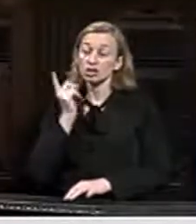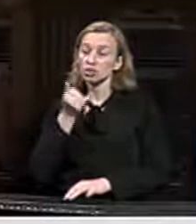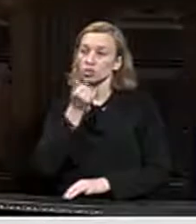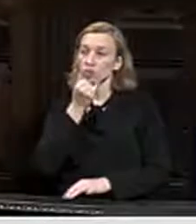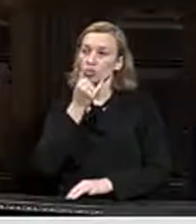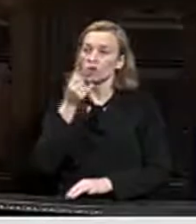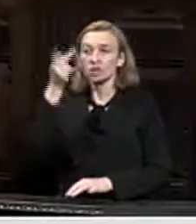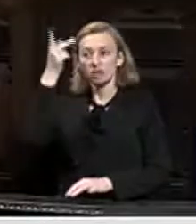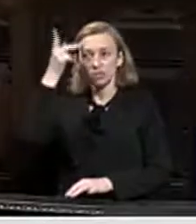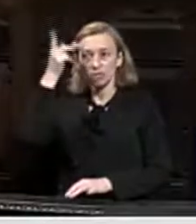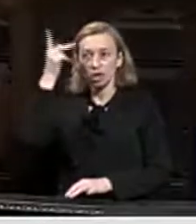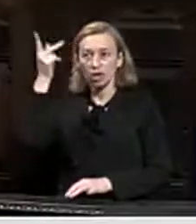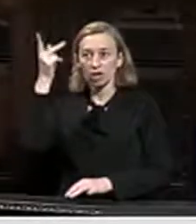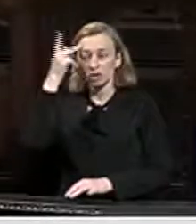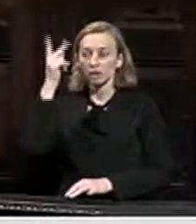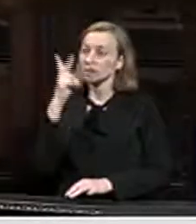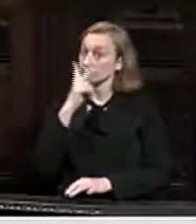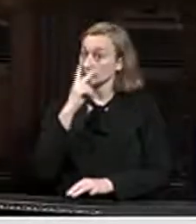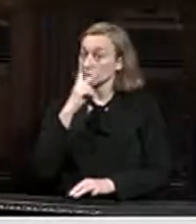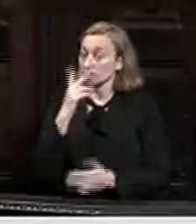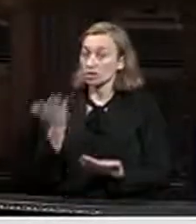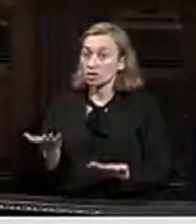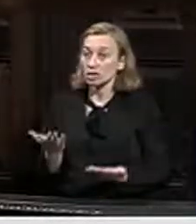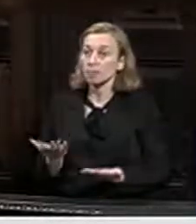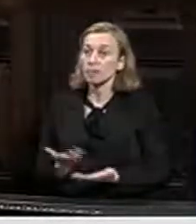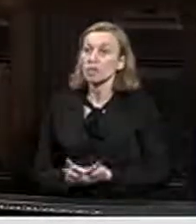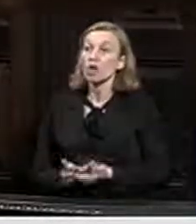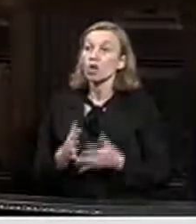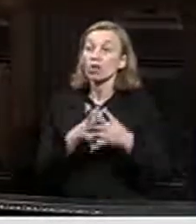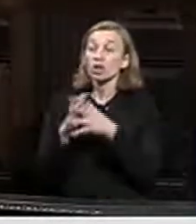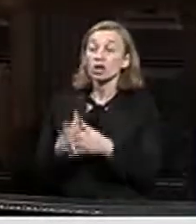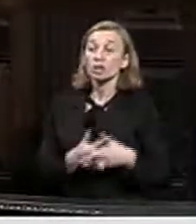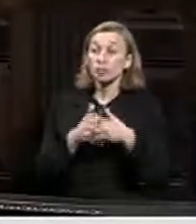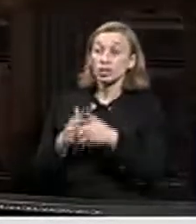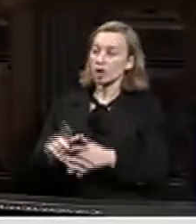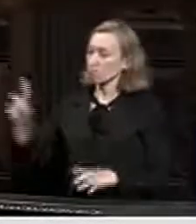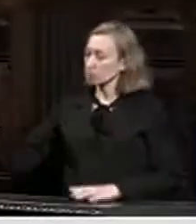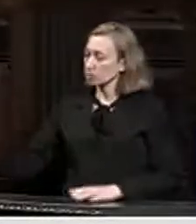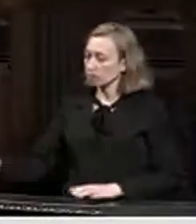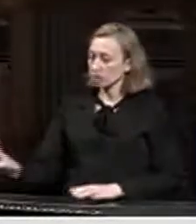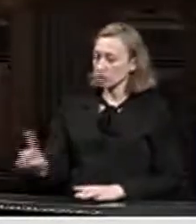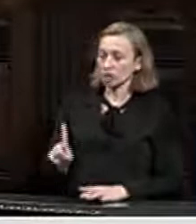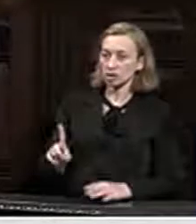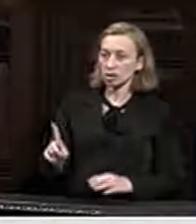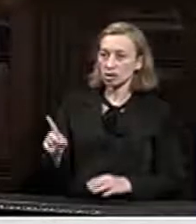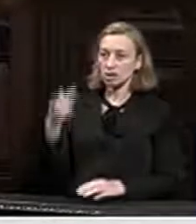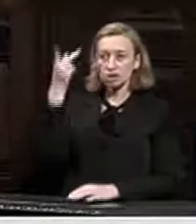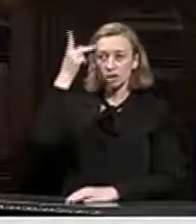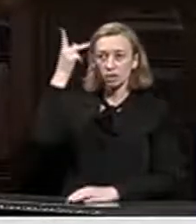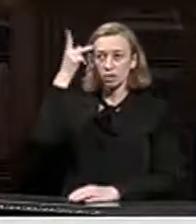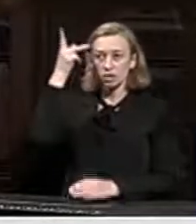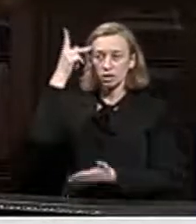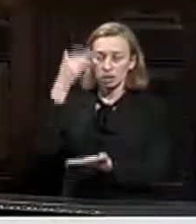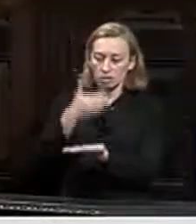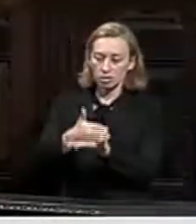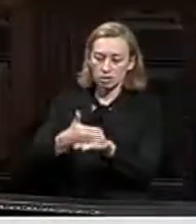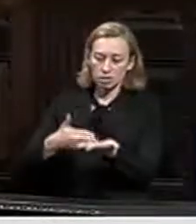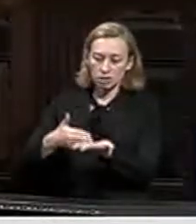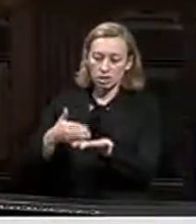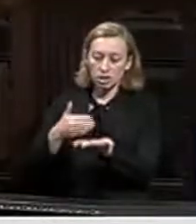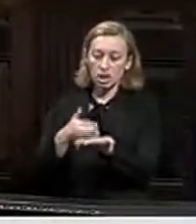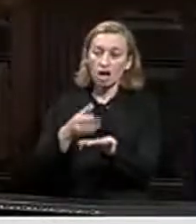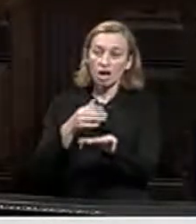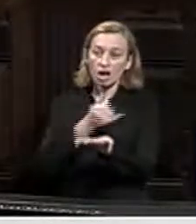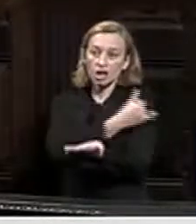do volume de óleo diesel vendido no nosso estado. O caminhão vinha de São Paulo, parava na fronteira do estado do Rio de Janeiro, na Via